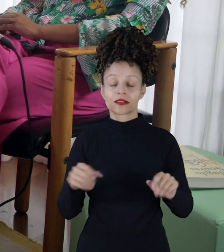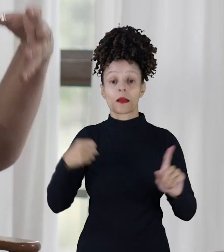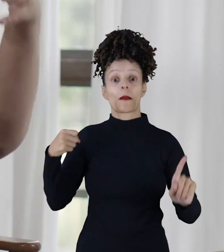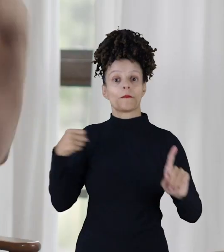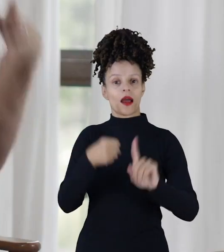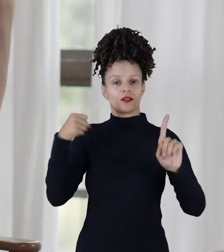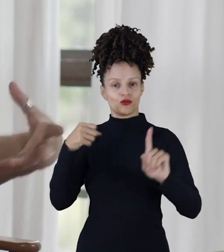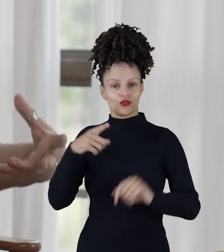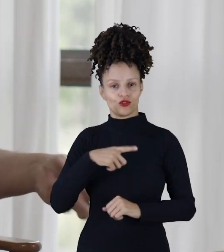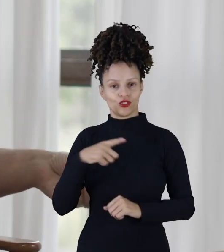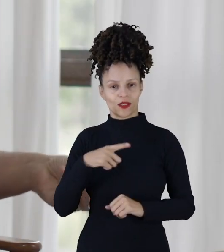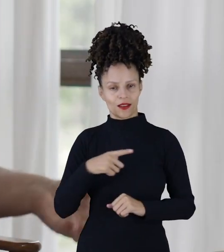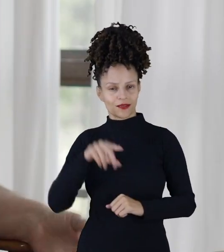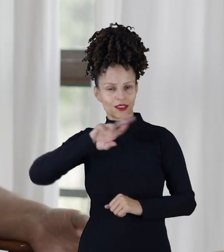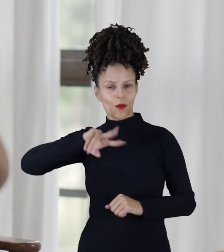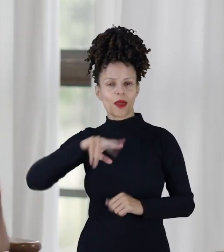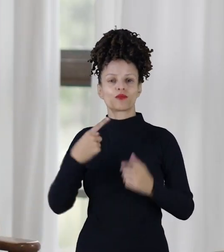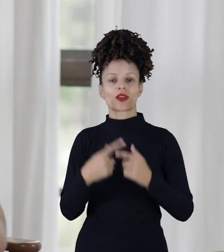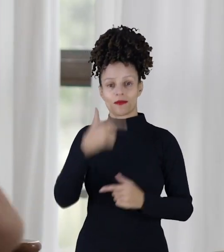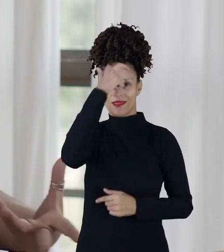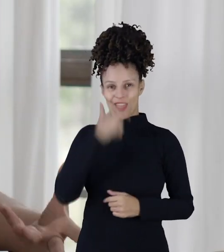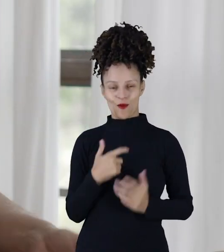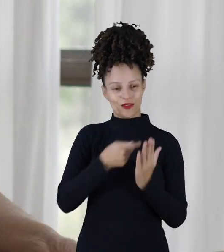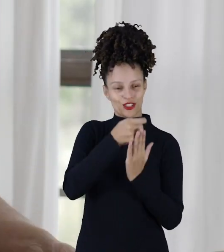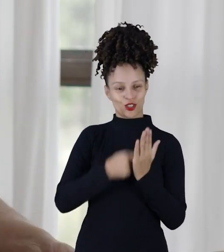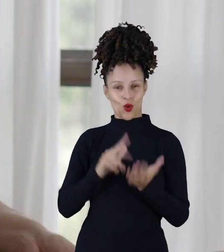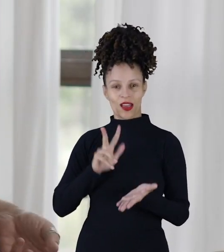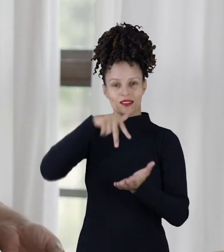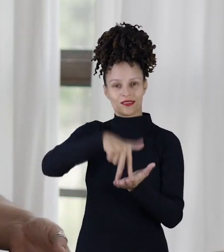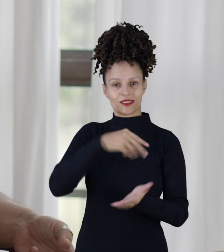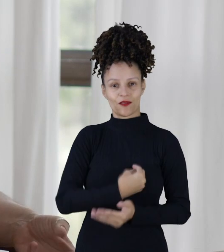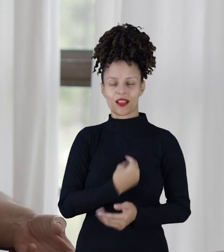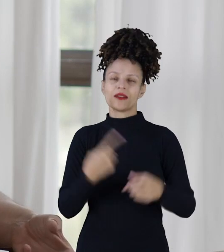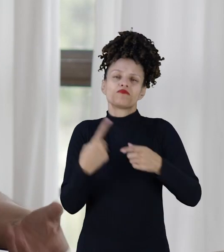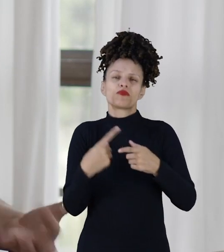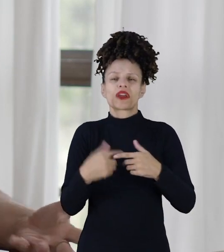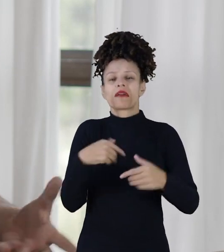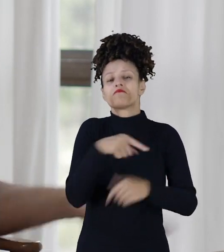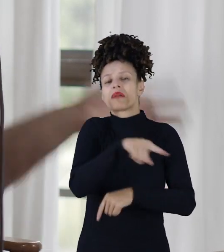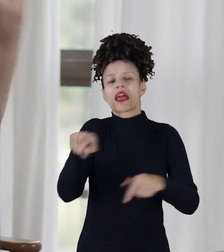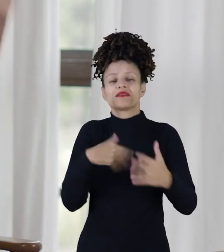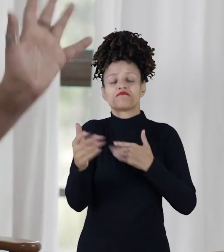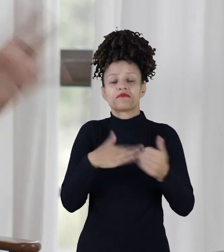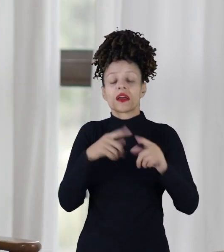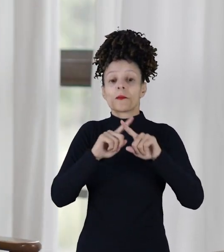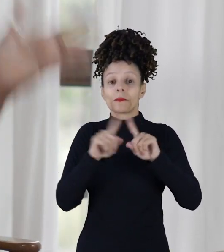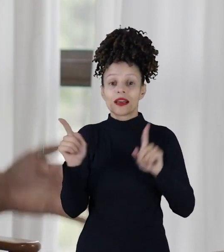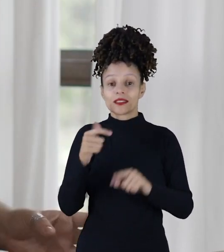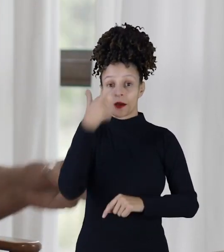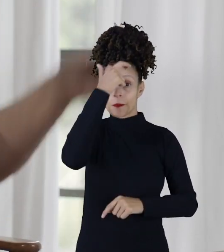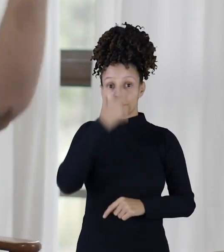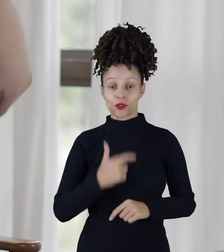crianças ficavam impactadas, não por ter uma escritora lá, porque escritora para elas não fazia o